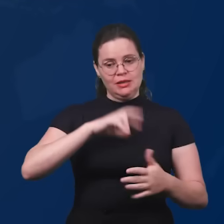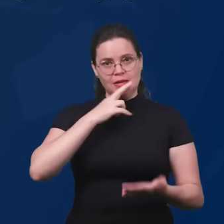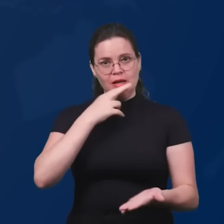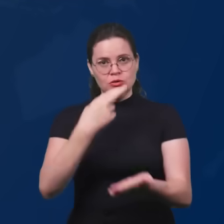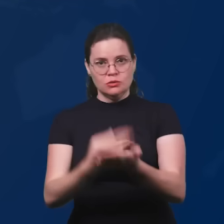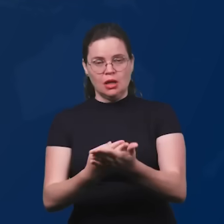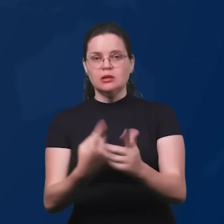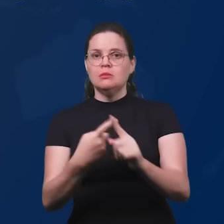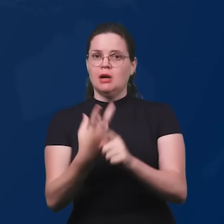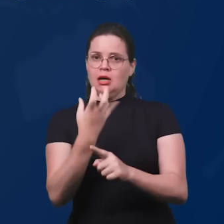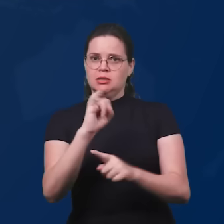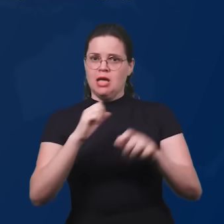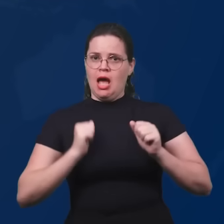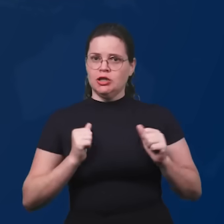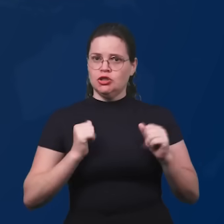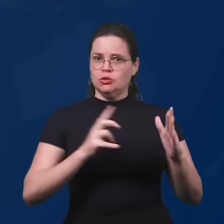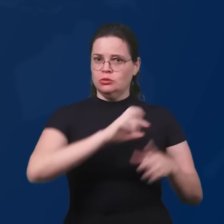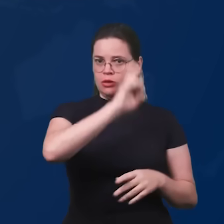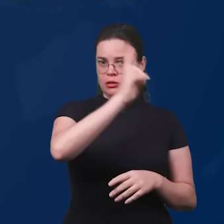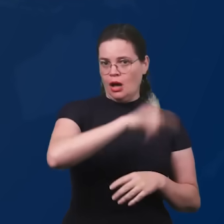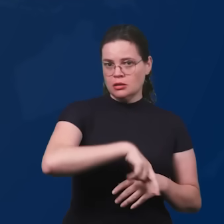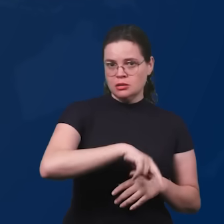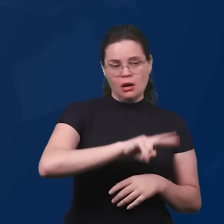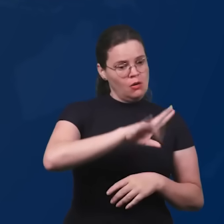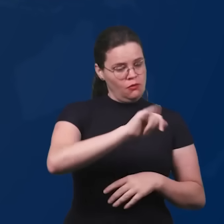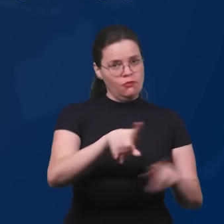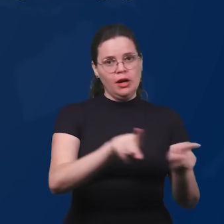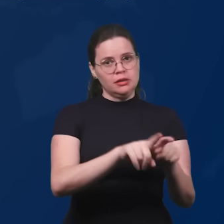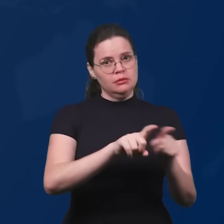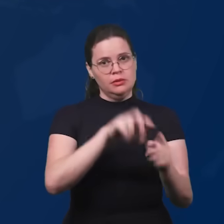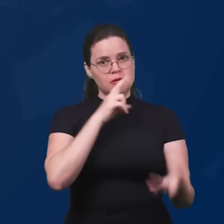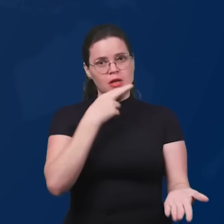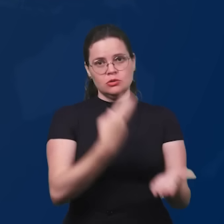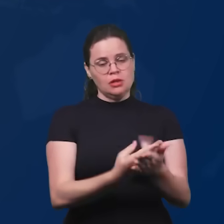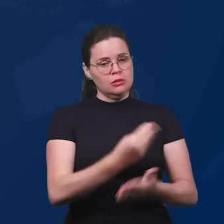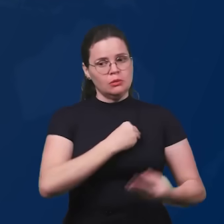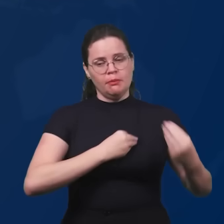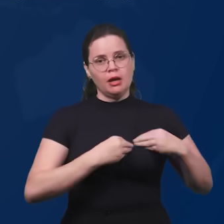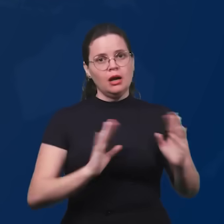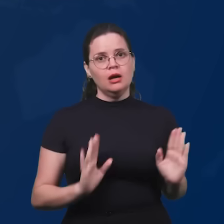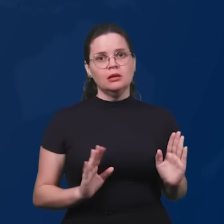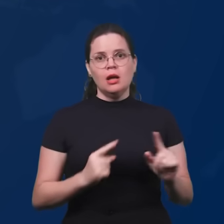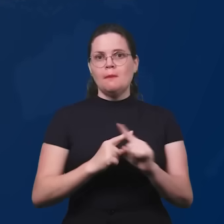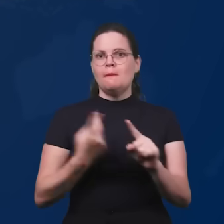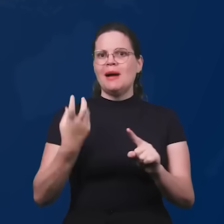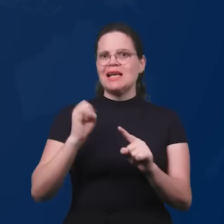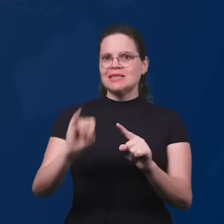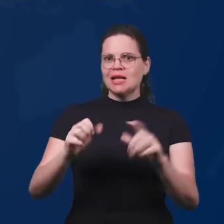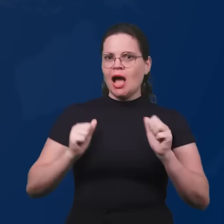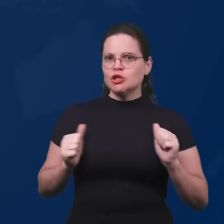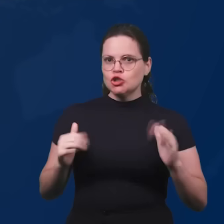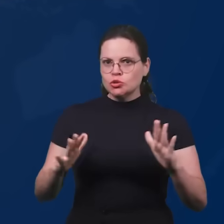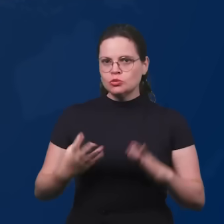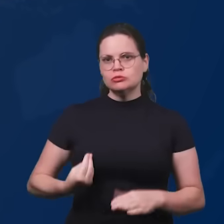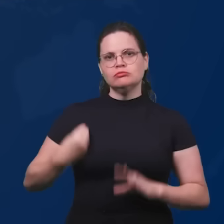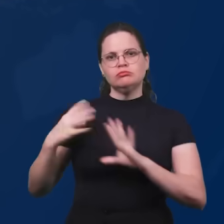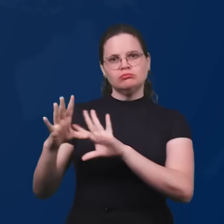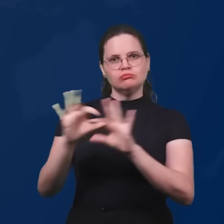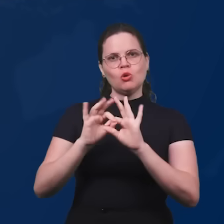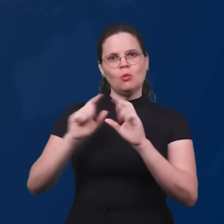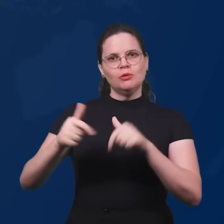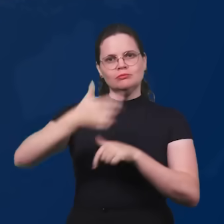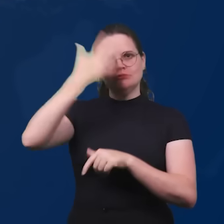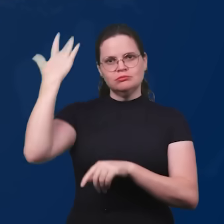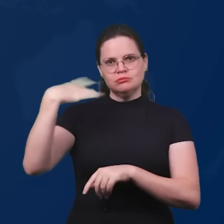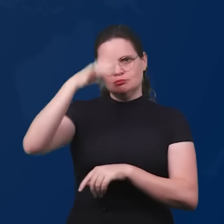Porque o que semeia na sua carne, da carne ceifará a corrupção. Mas o que semeia no Espírito,